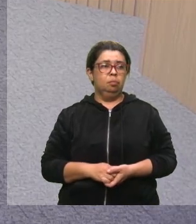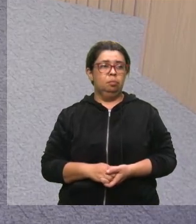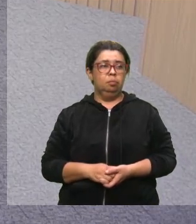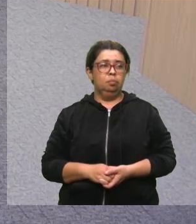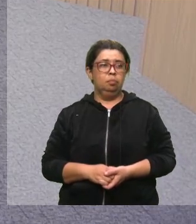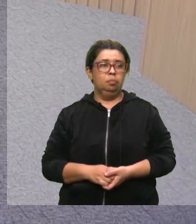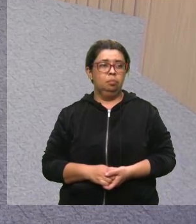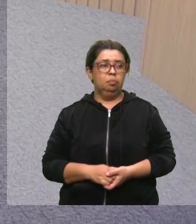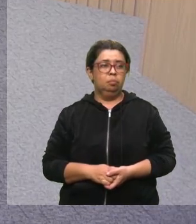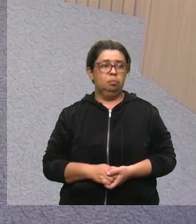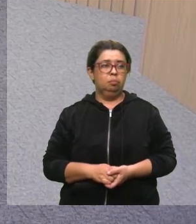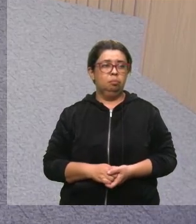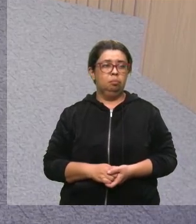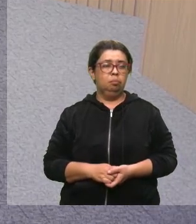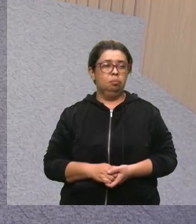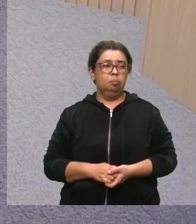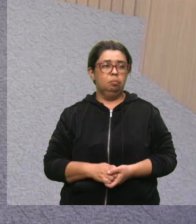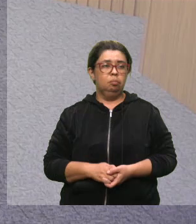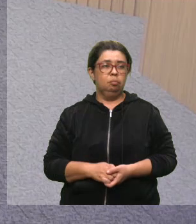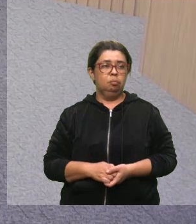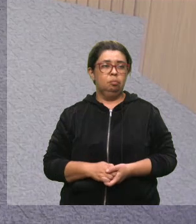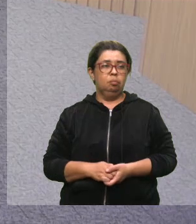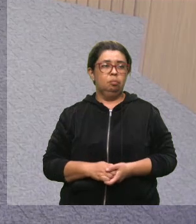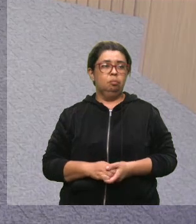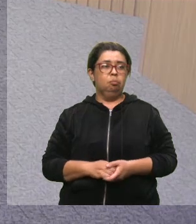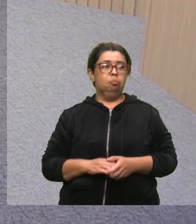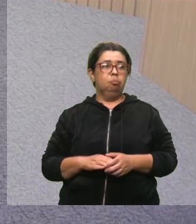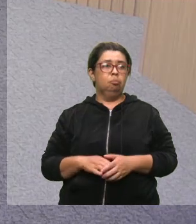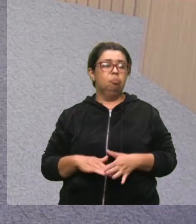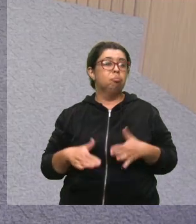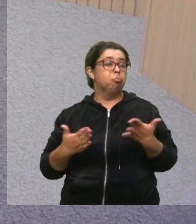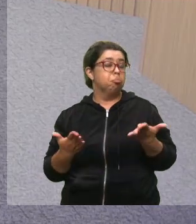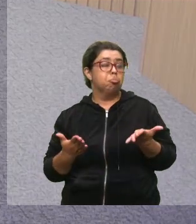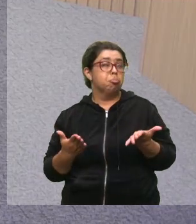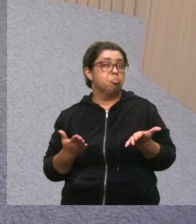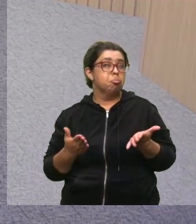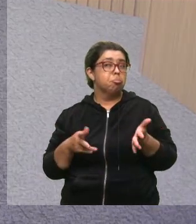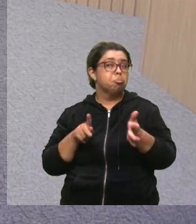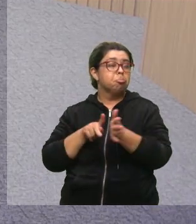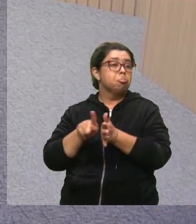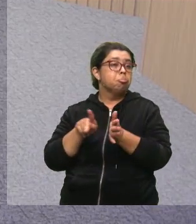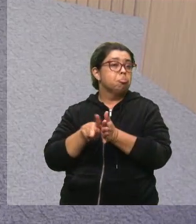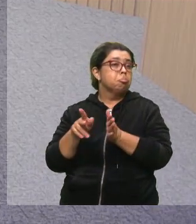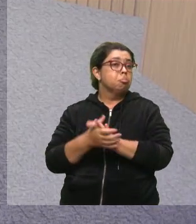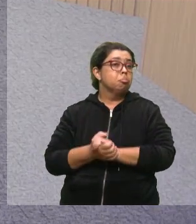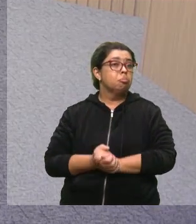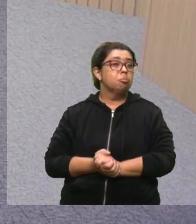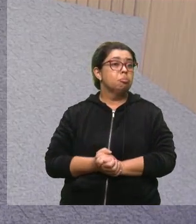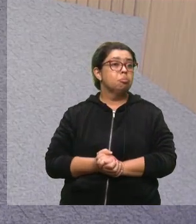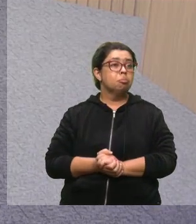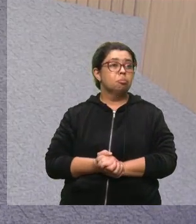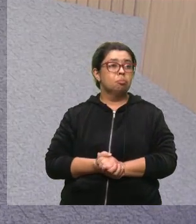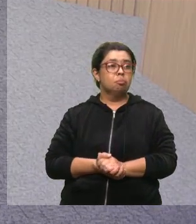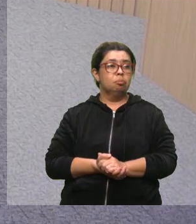200.100. Mais alguma ponderação dos nobres pares? Alguém gostaria de fazer mais uma intervenção?